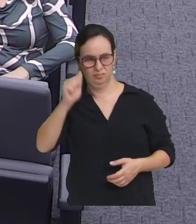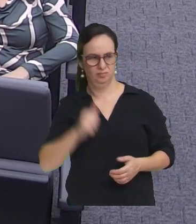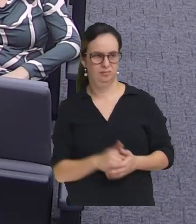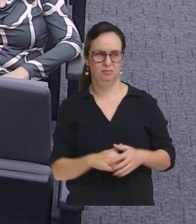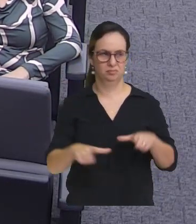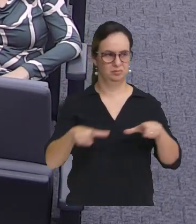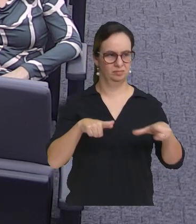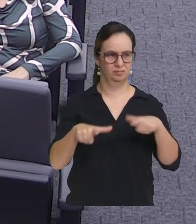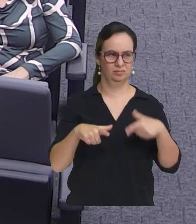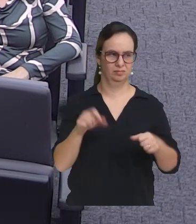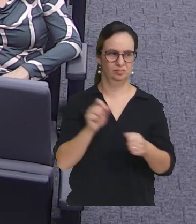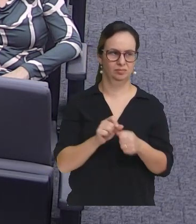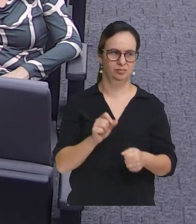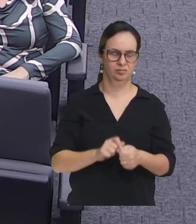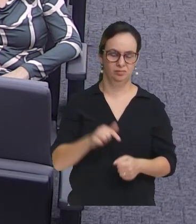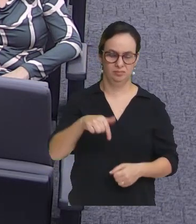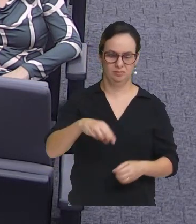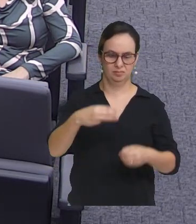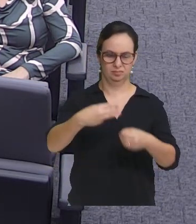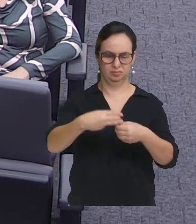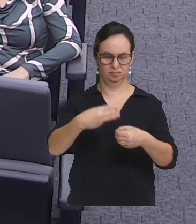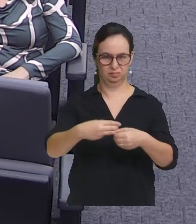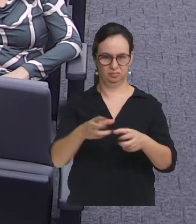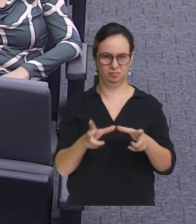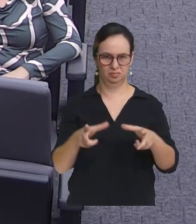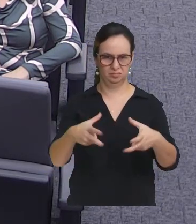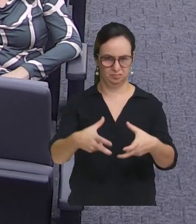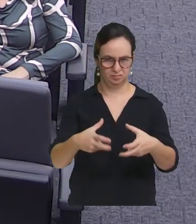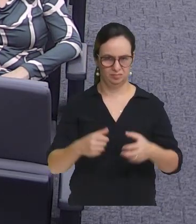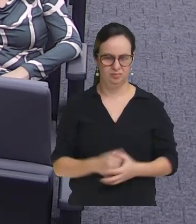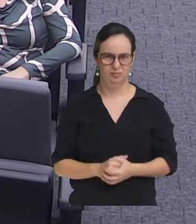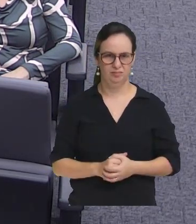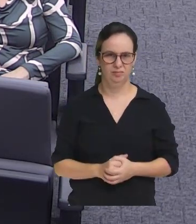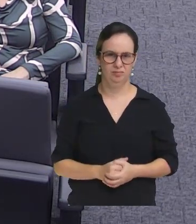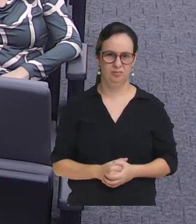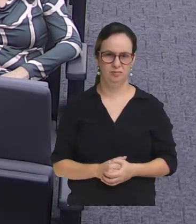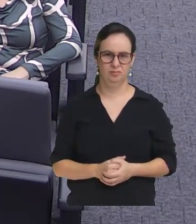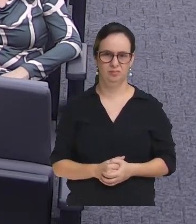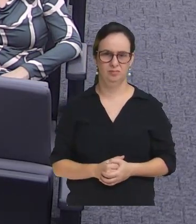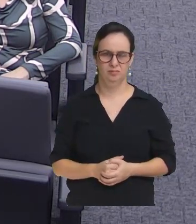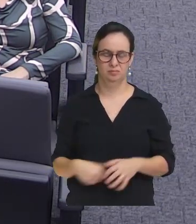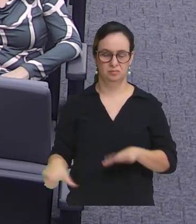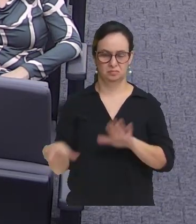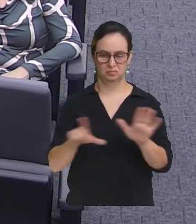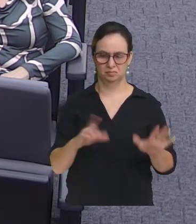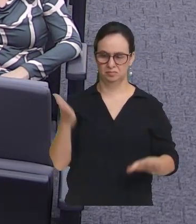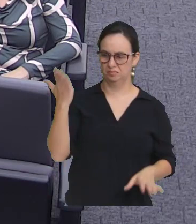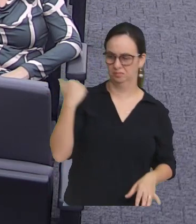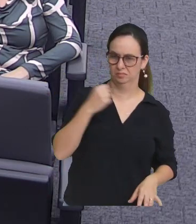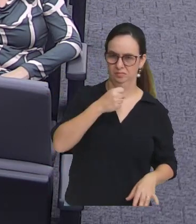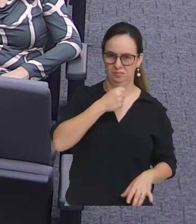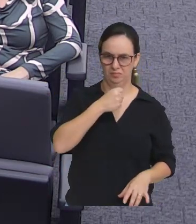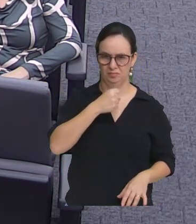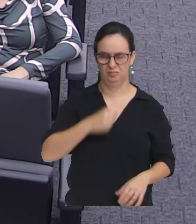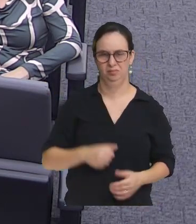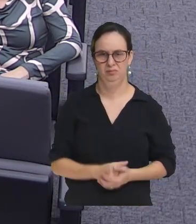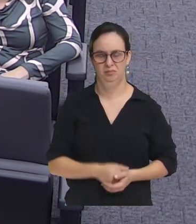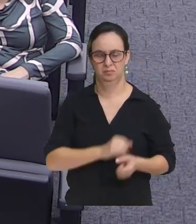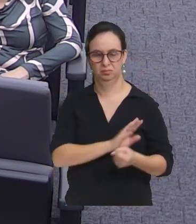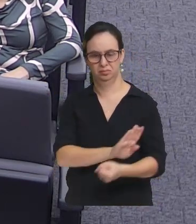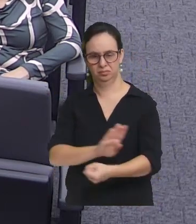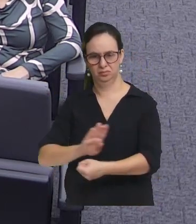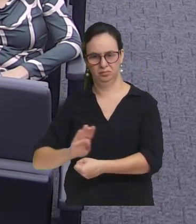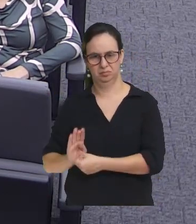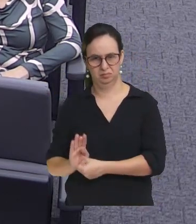já fizeram, inclusive, um curso aqui, já fizeram uma palestra na semana passada, que já defenderam uma tese aqui da monografia,